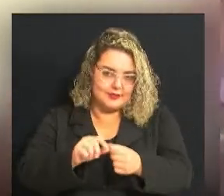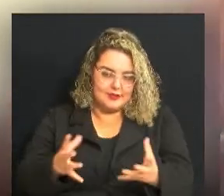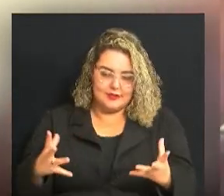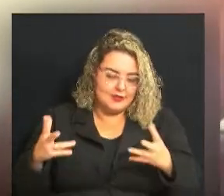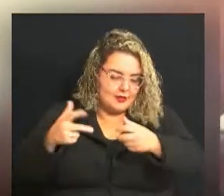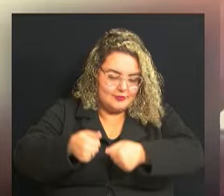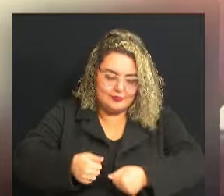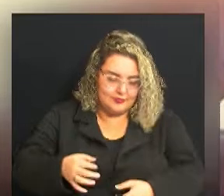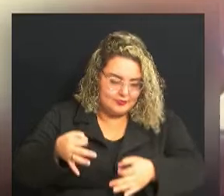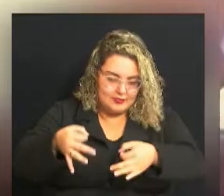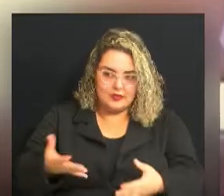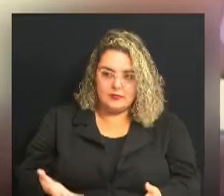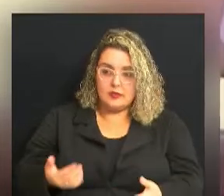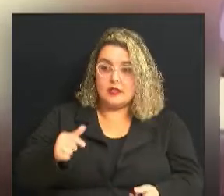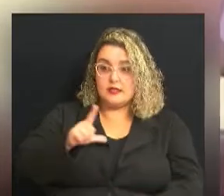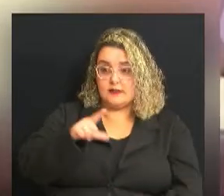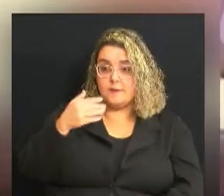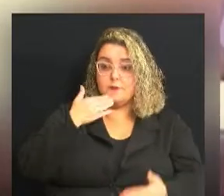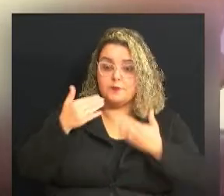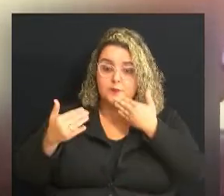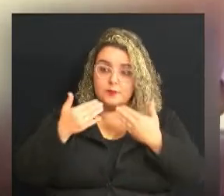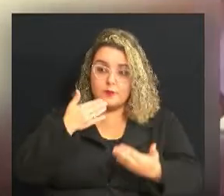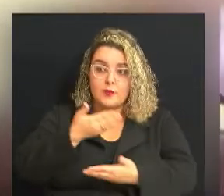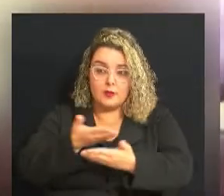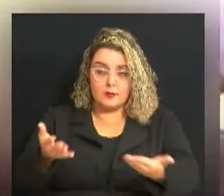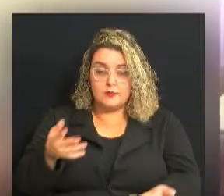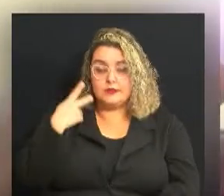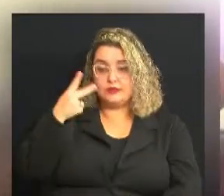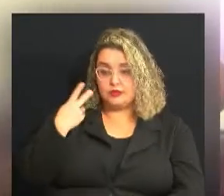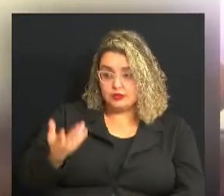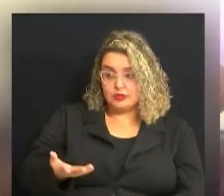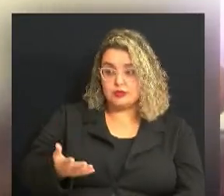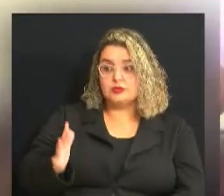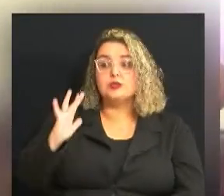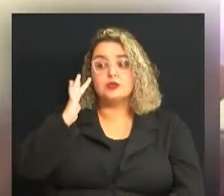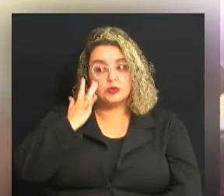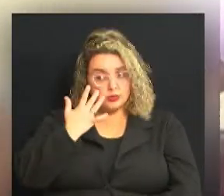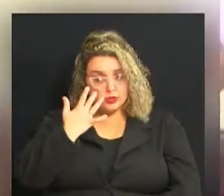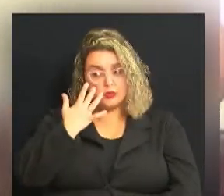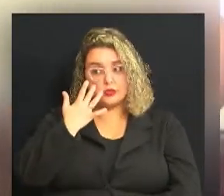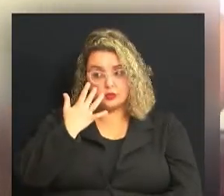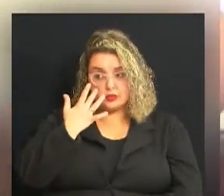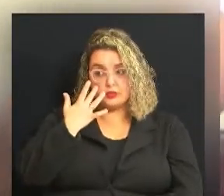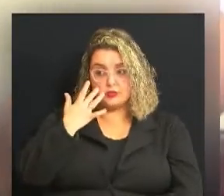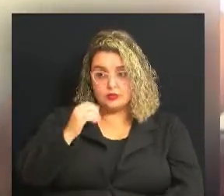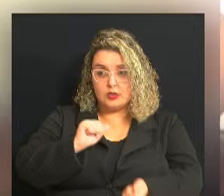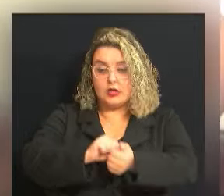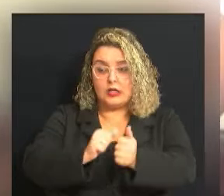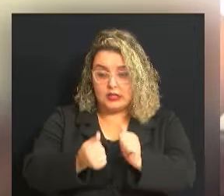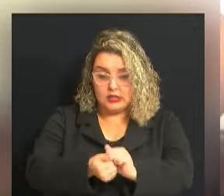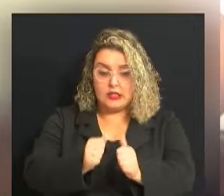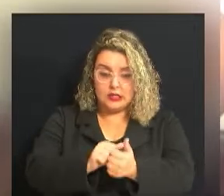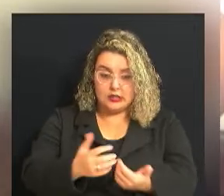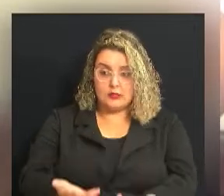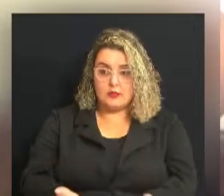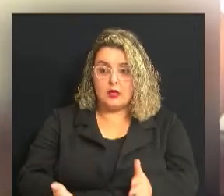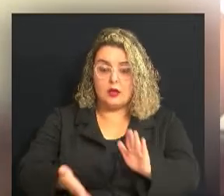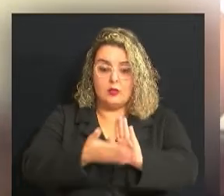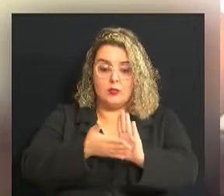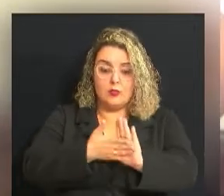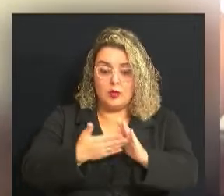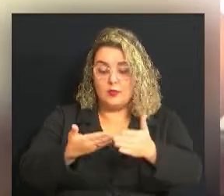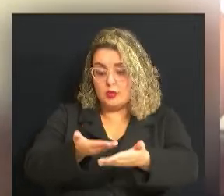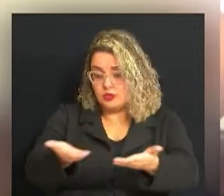demandas que eu acho que é bem interessante para vocês que são vereadores, e eu acho que isso cabe até a questão da proposta de